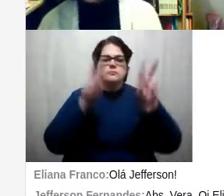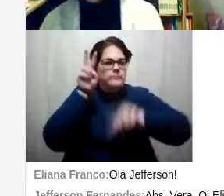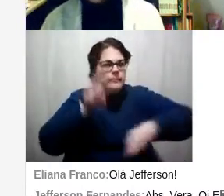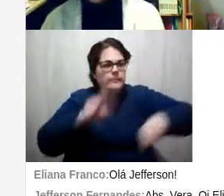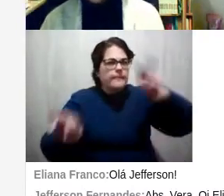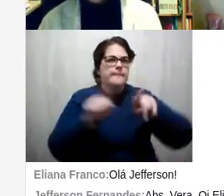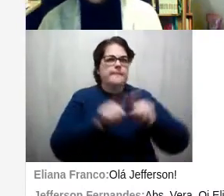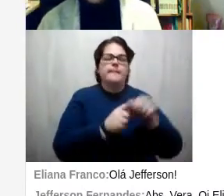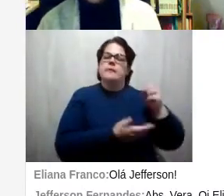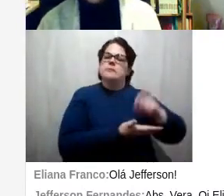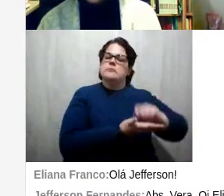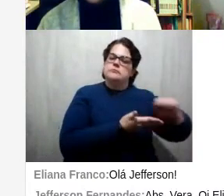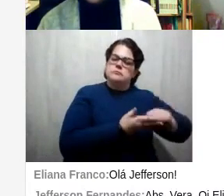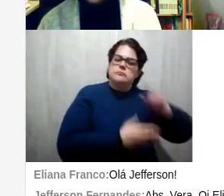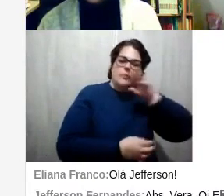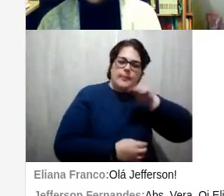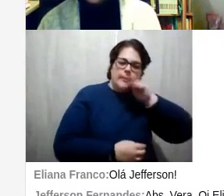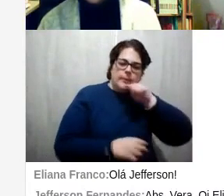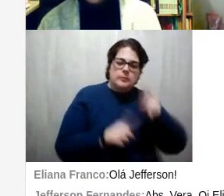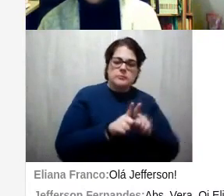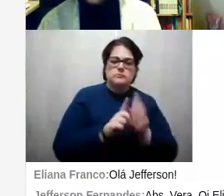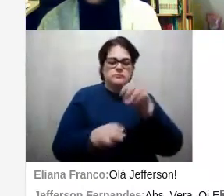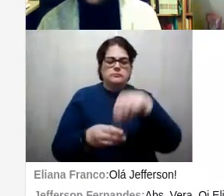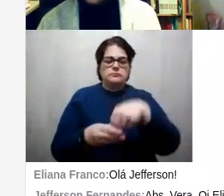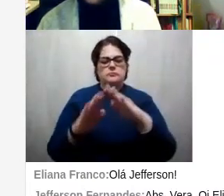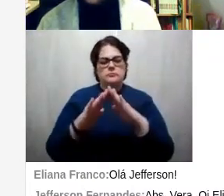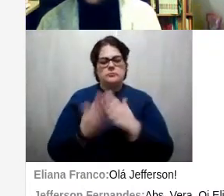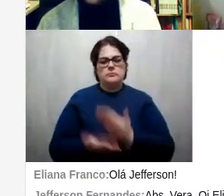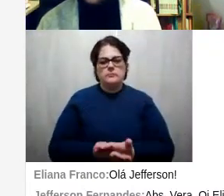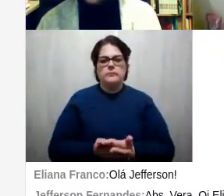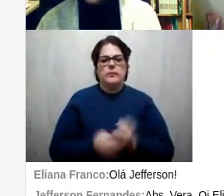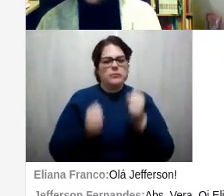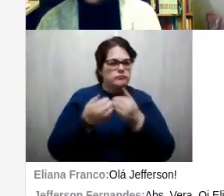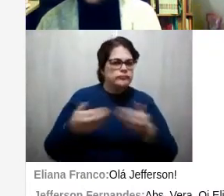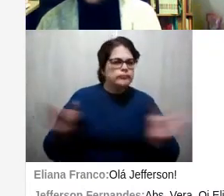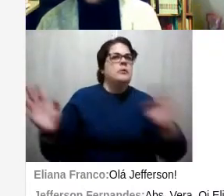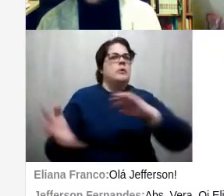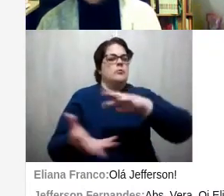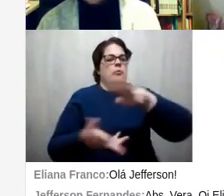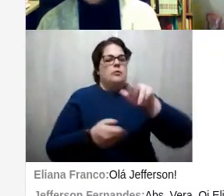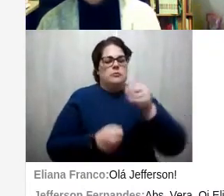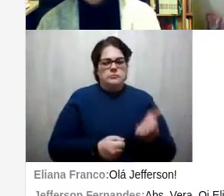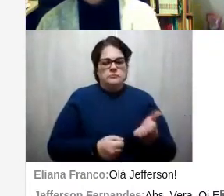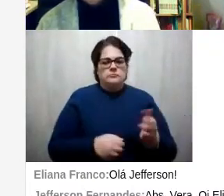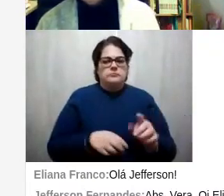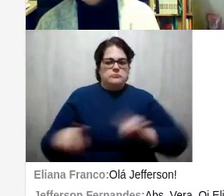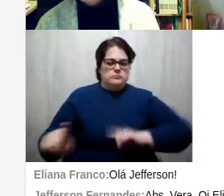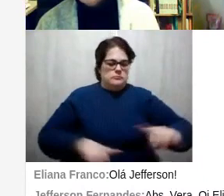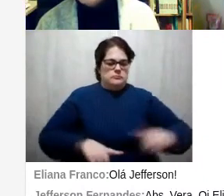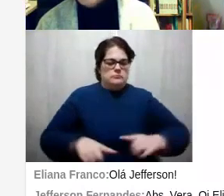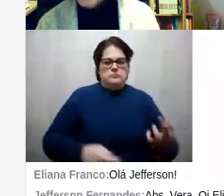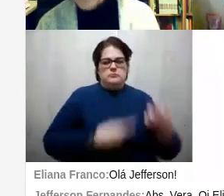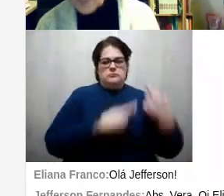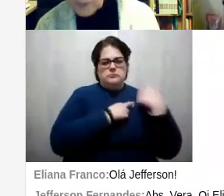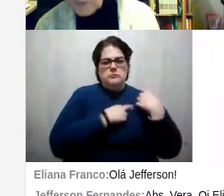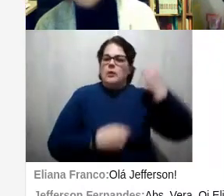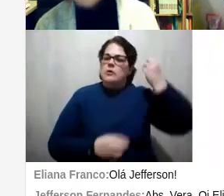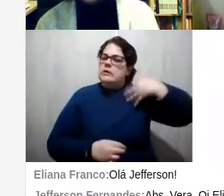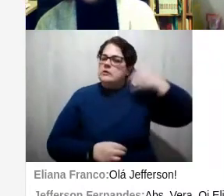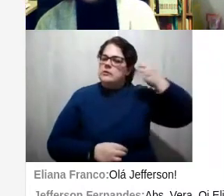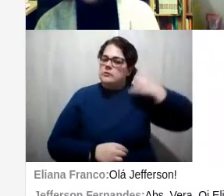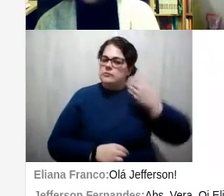na Escola, Abrindo Caminhos para a Leitura de Mundo. Coordena A Ver com Palavras, Audiodescrição.